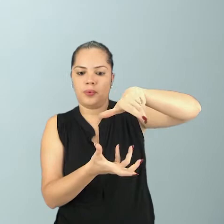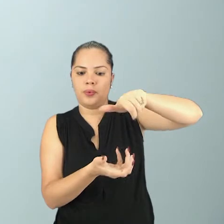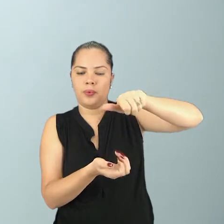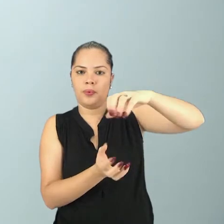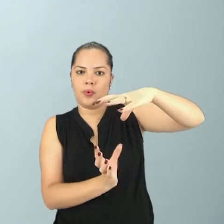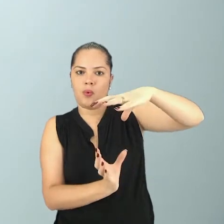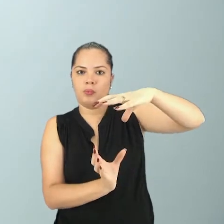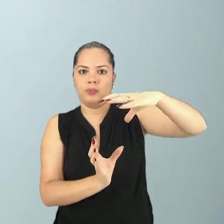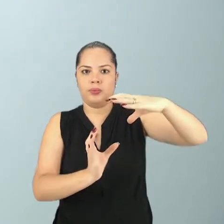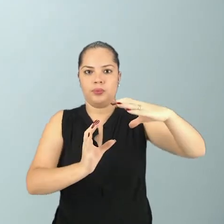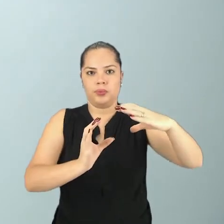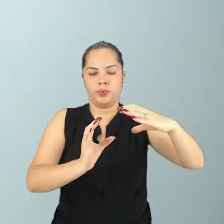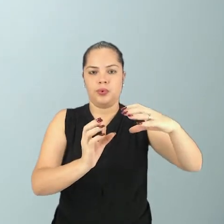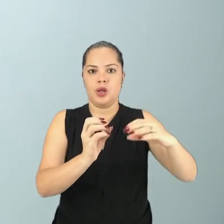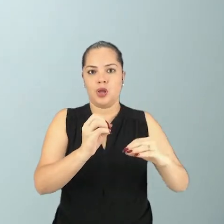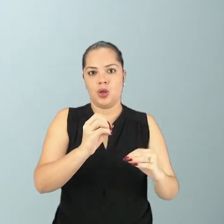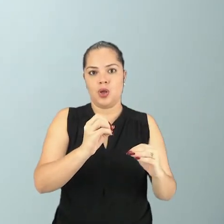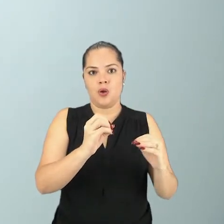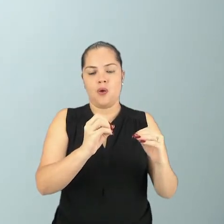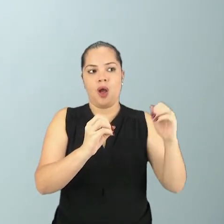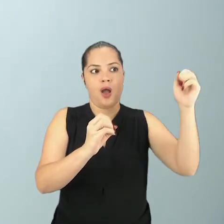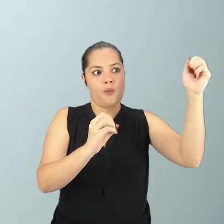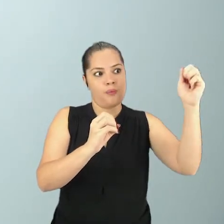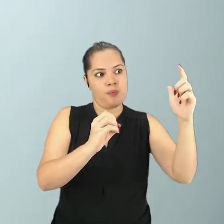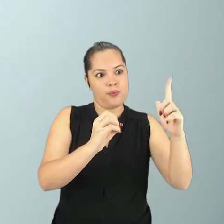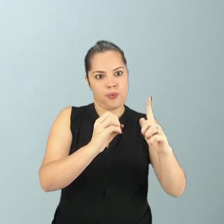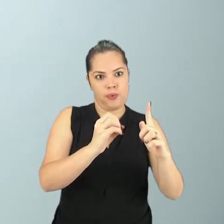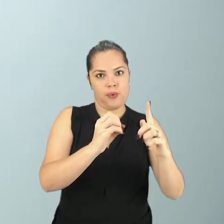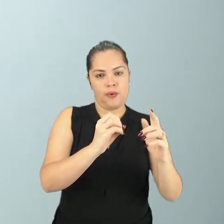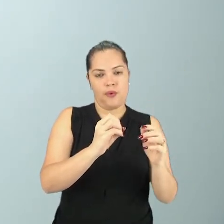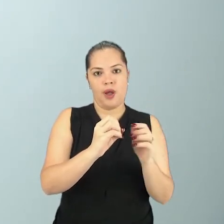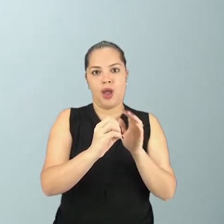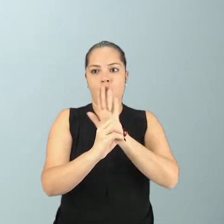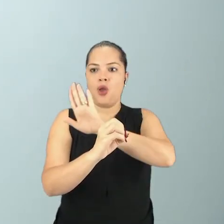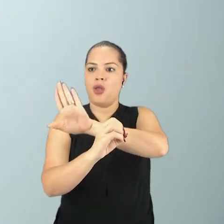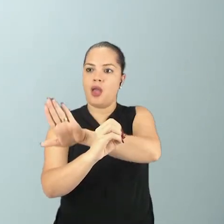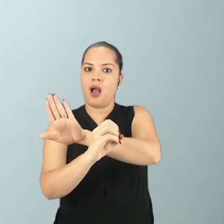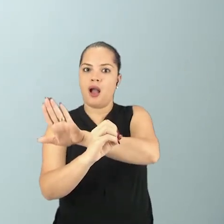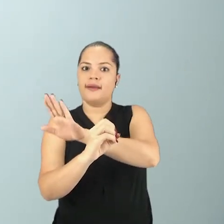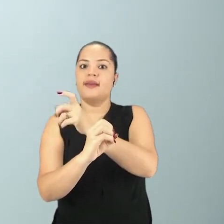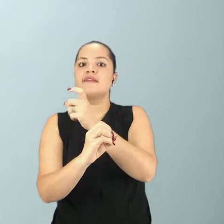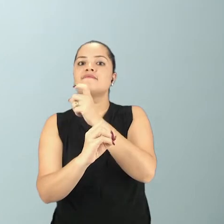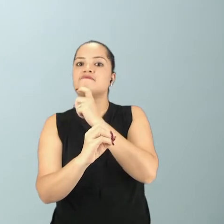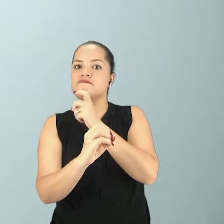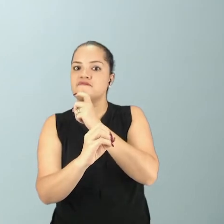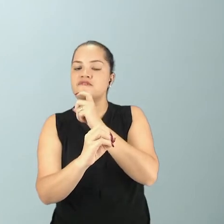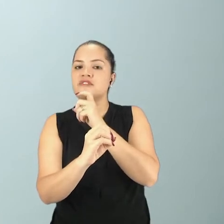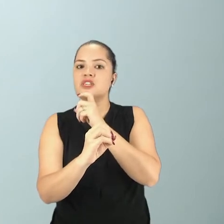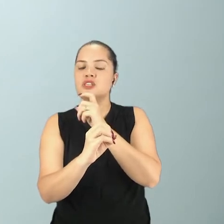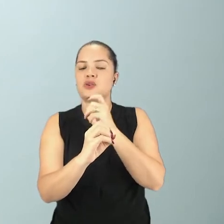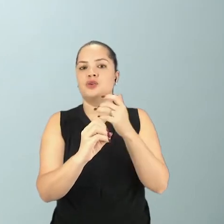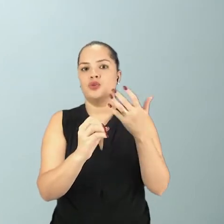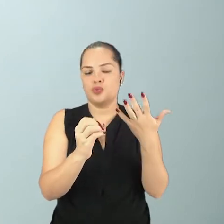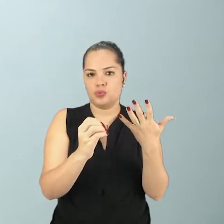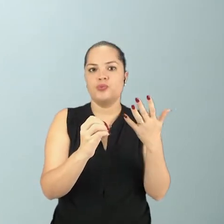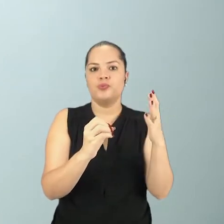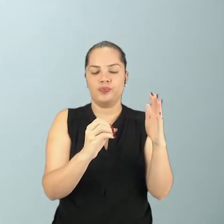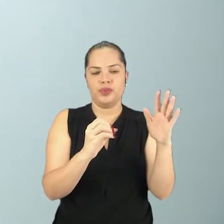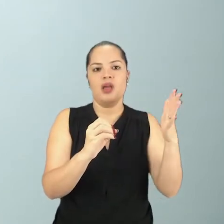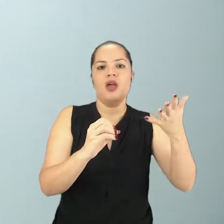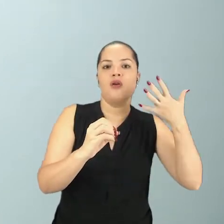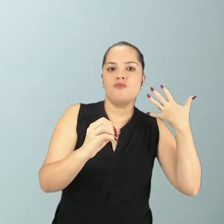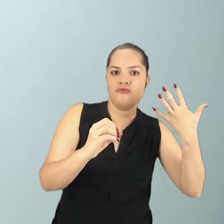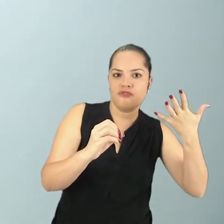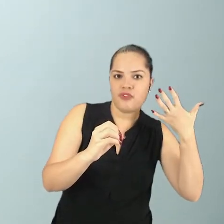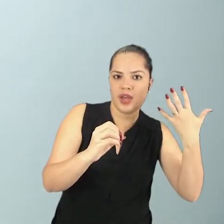é que vai começar o verão no hemisfério e o inverno em outro, tá bom? Então lembre, solstício, verão e inverno, momento em que a Terra está mais